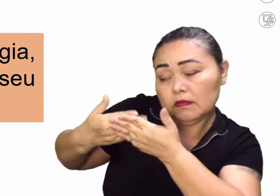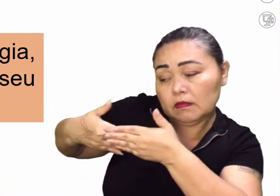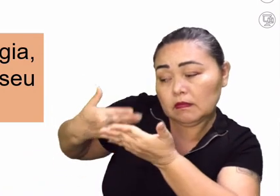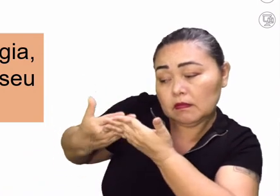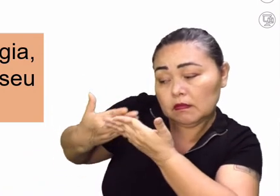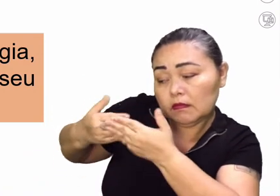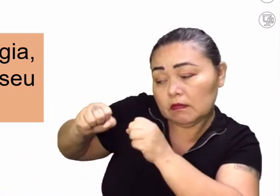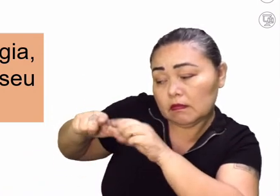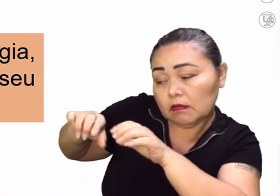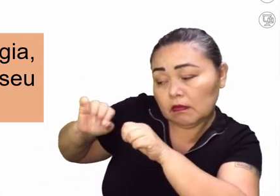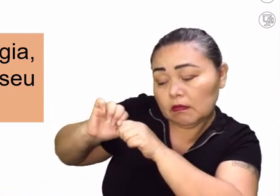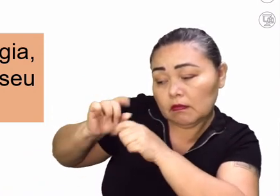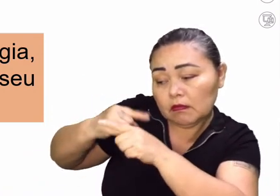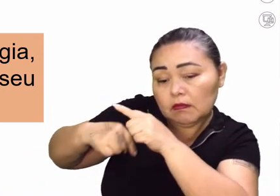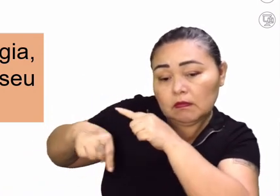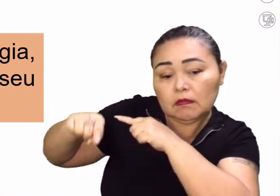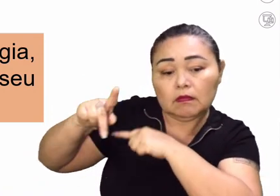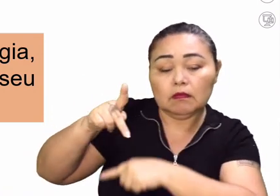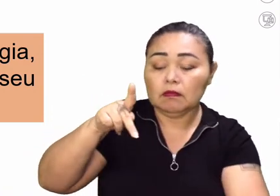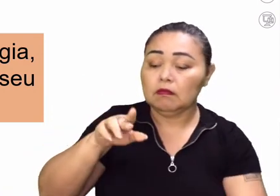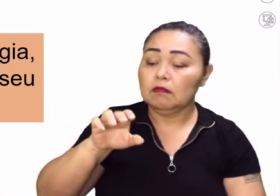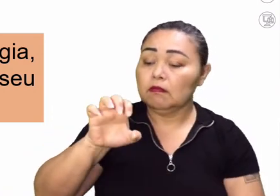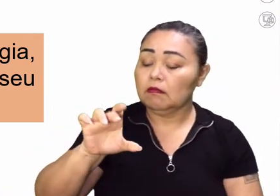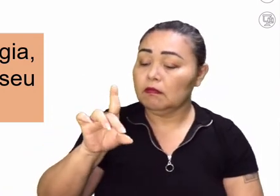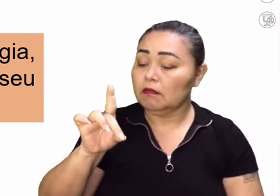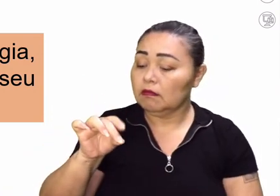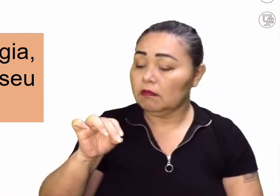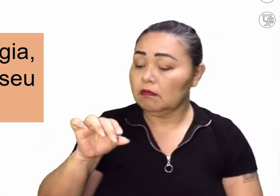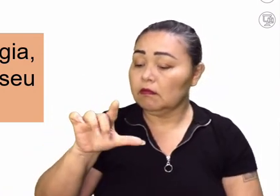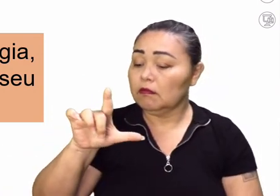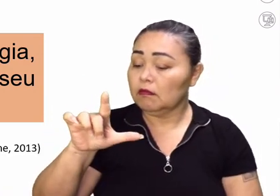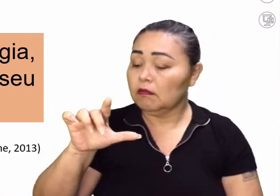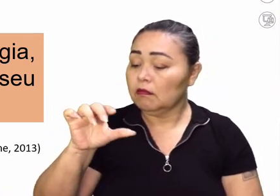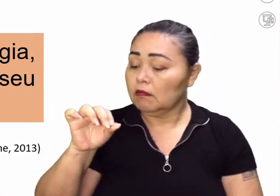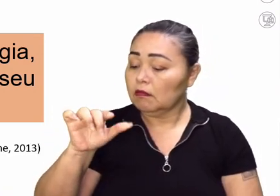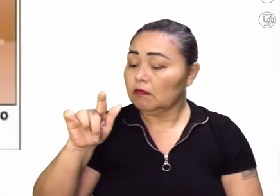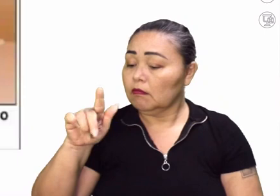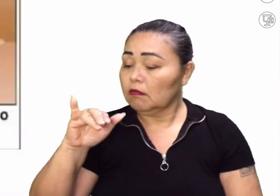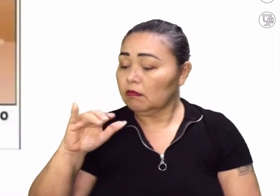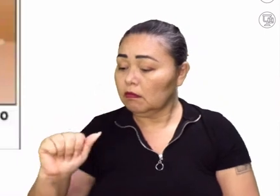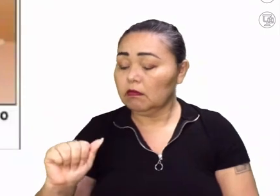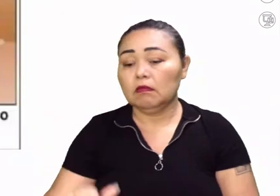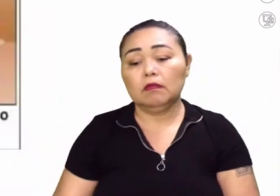é visto na pedologia muito bem